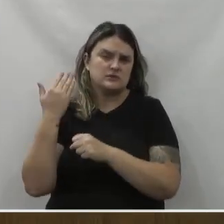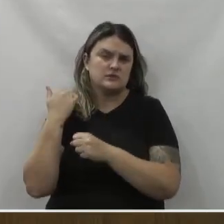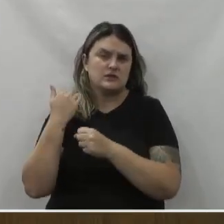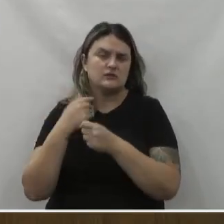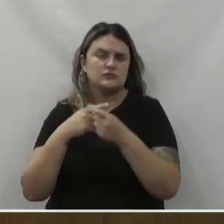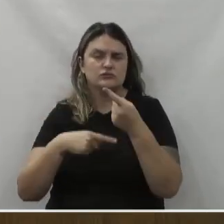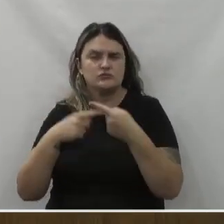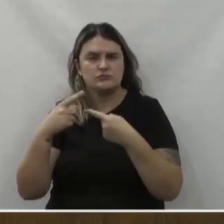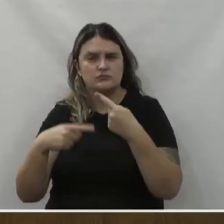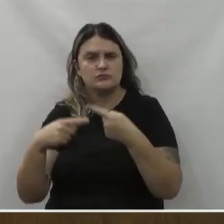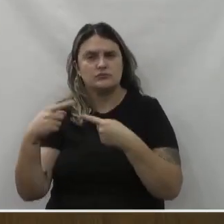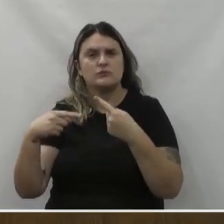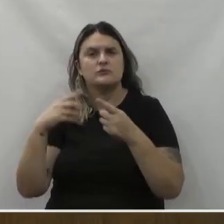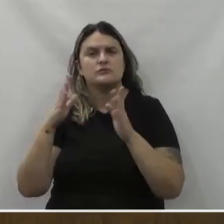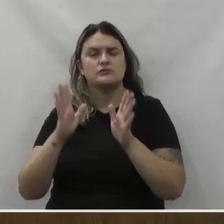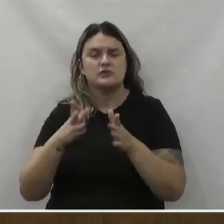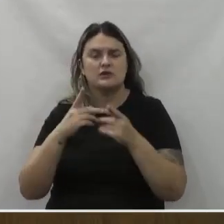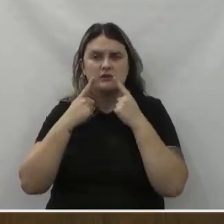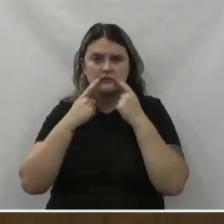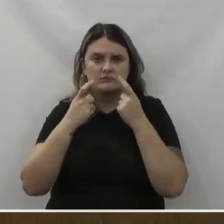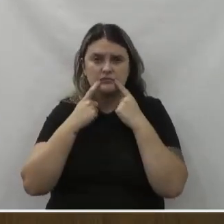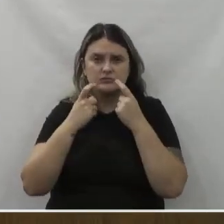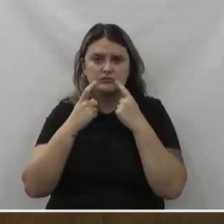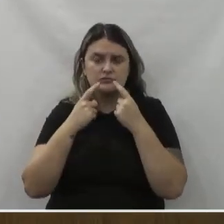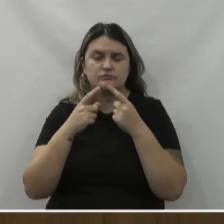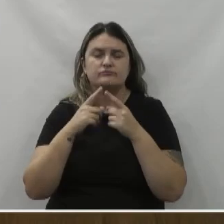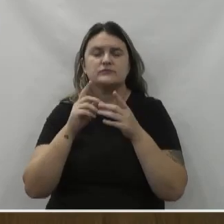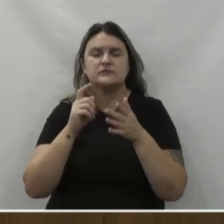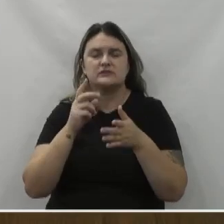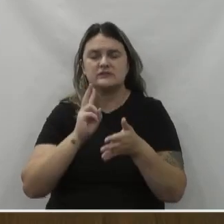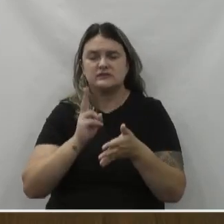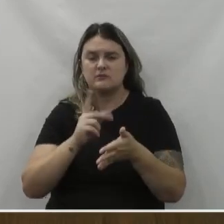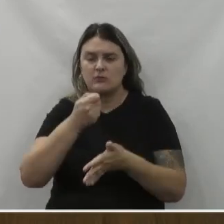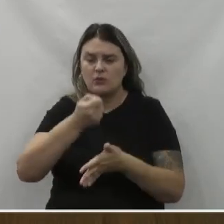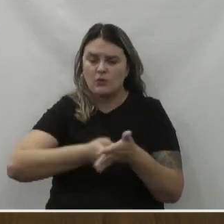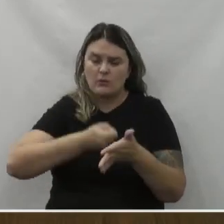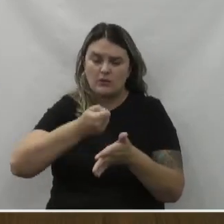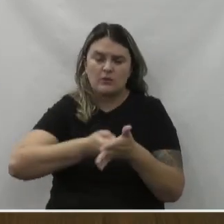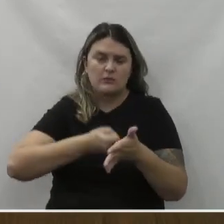vereadores que aqui estão sabem disso, da nossa cobrança.